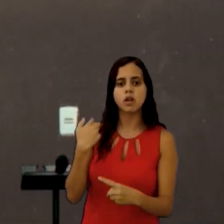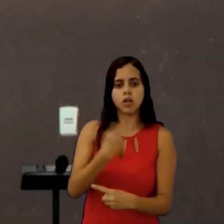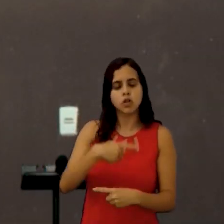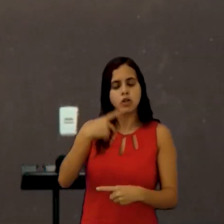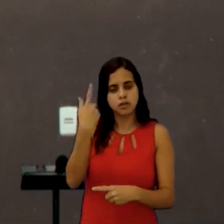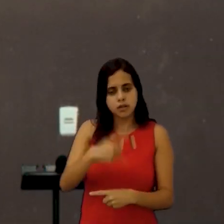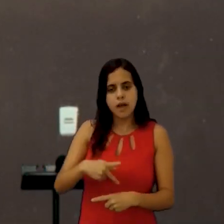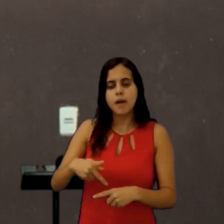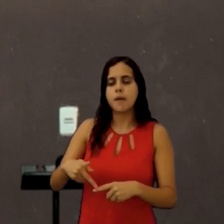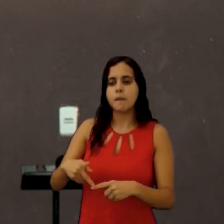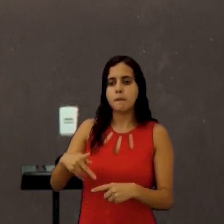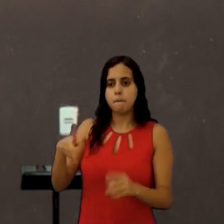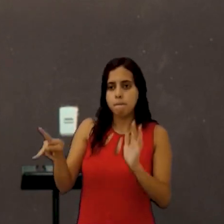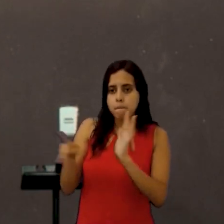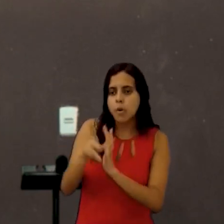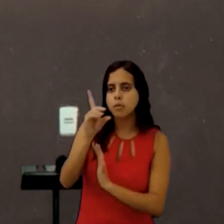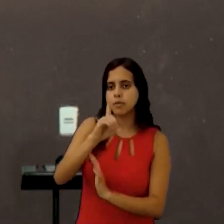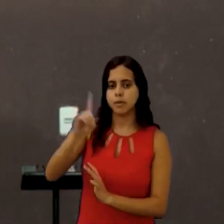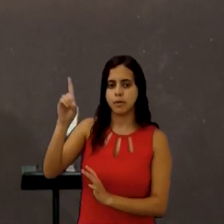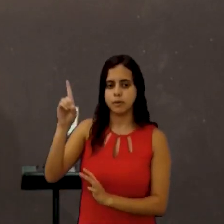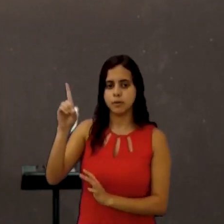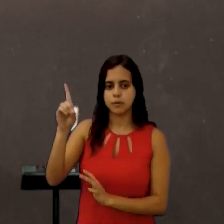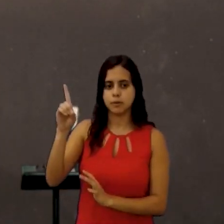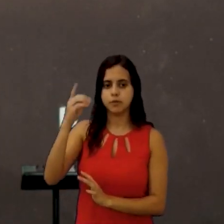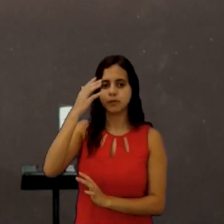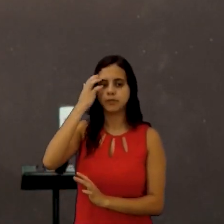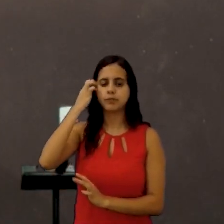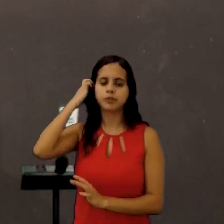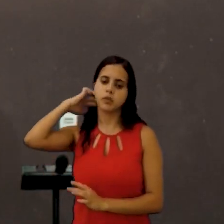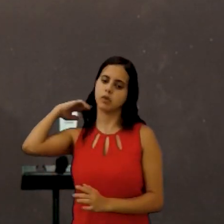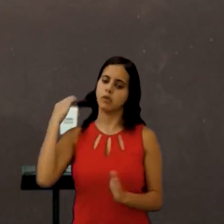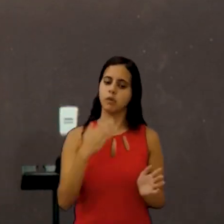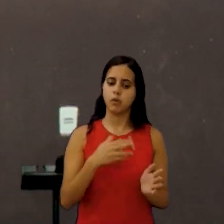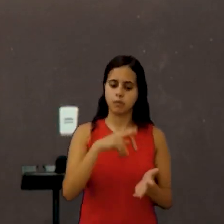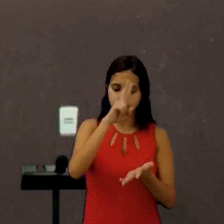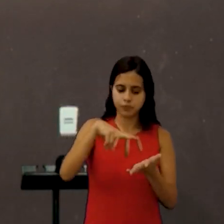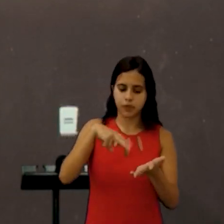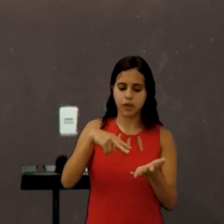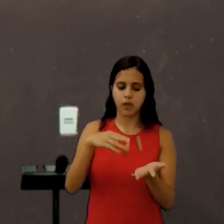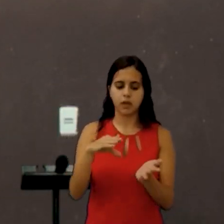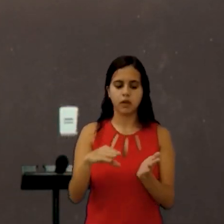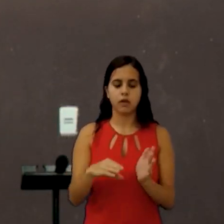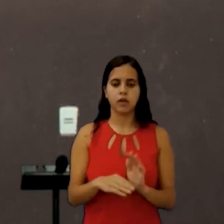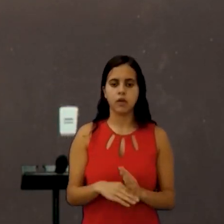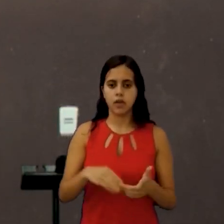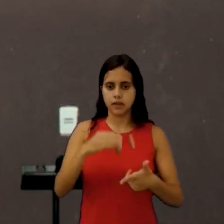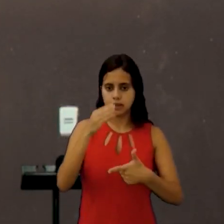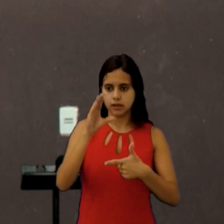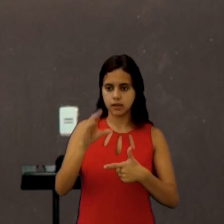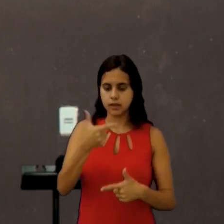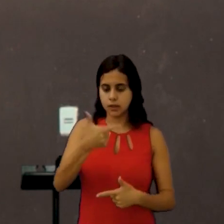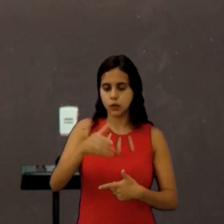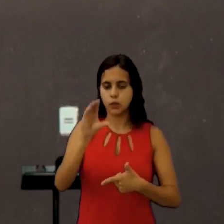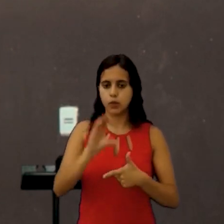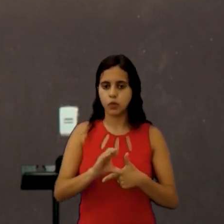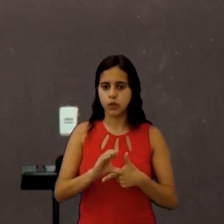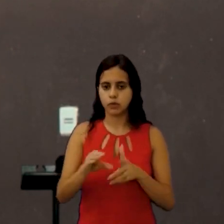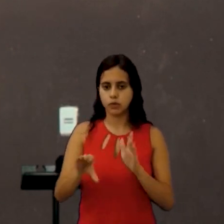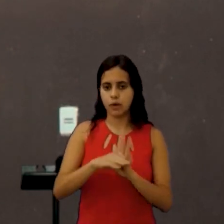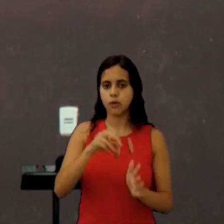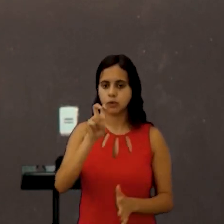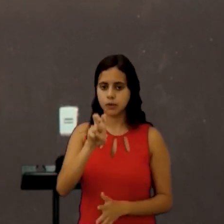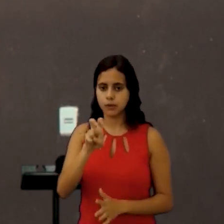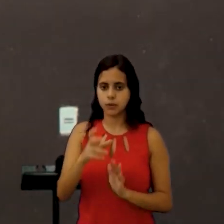desse reino. Vamos continuar na leitura, agora a gente vai ver do 6 ao 10 de 2 Coríntios, capítulo 5. Por